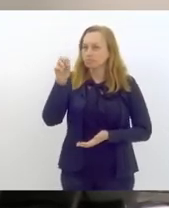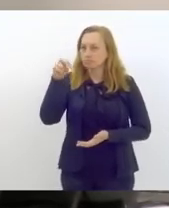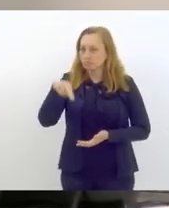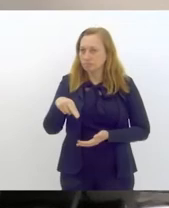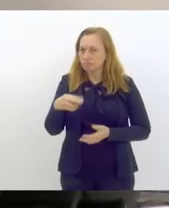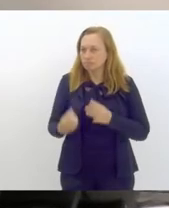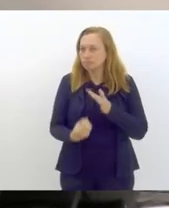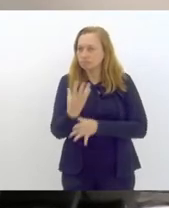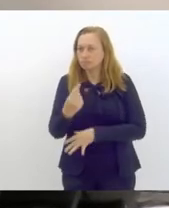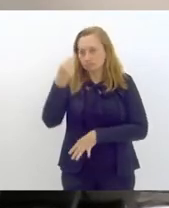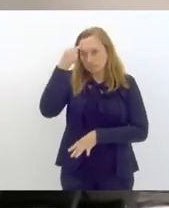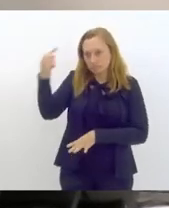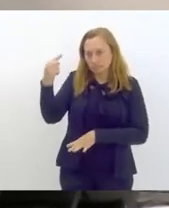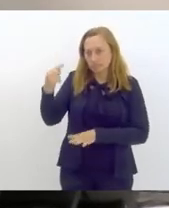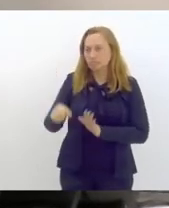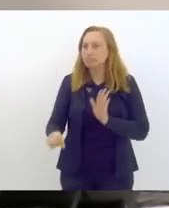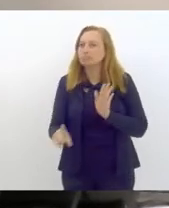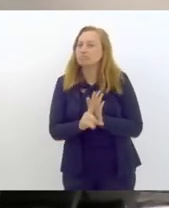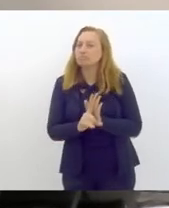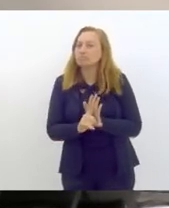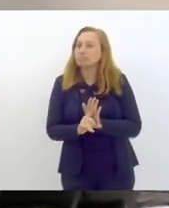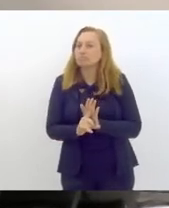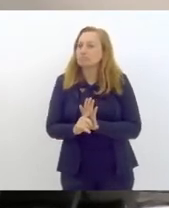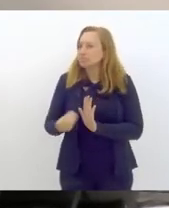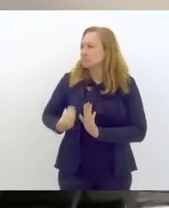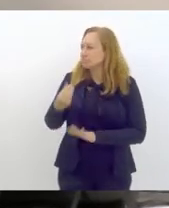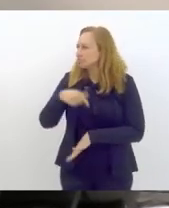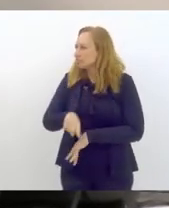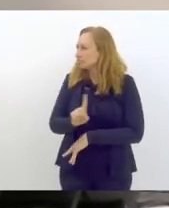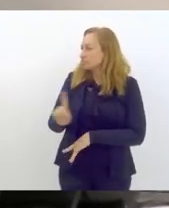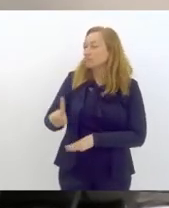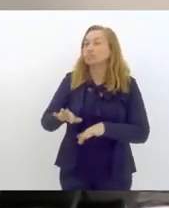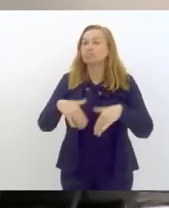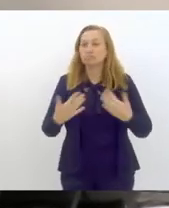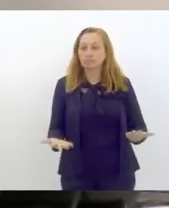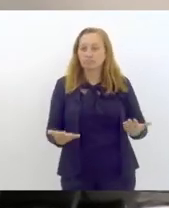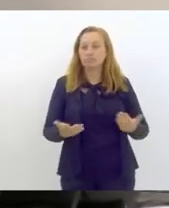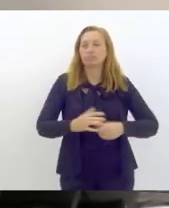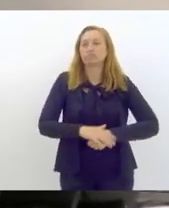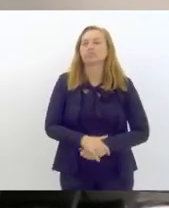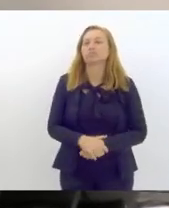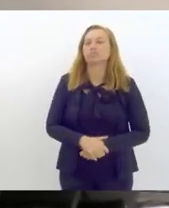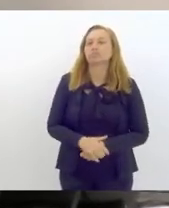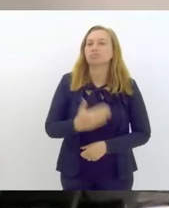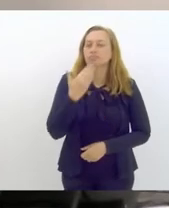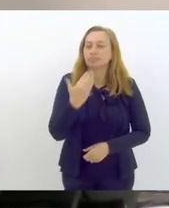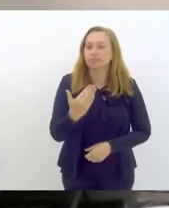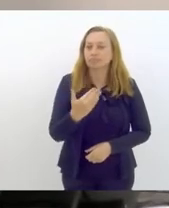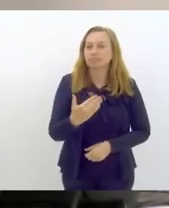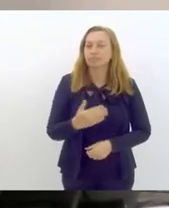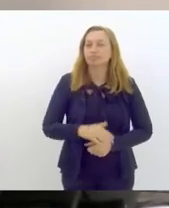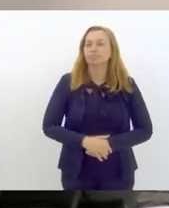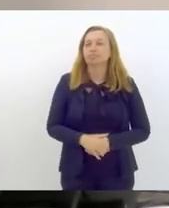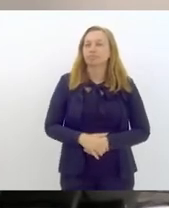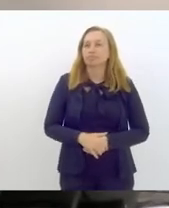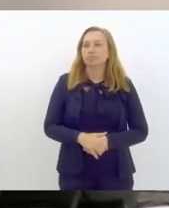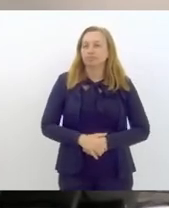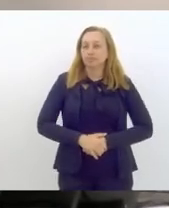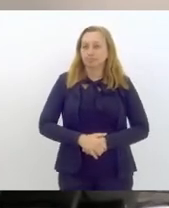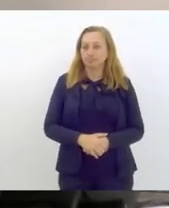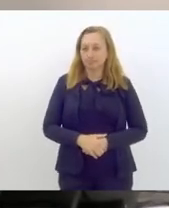é o autor da ideia legislativa. Me parece que não está presente ainda. Então, vou pedir vênia aqui para